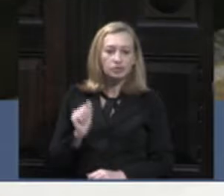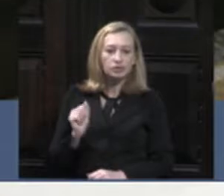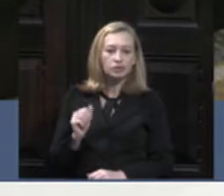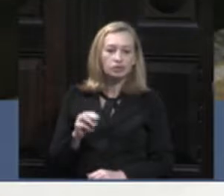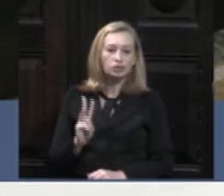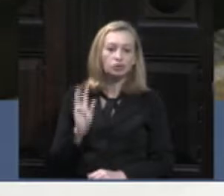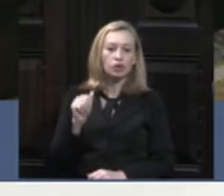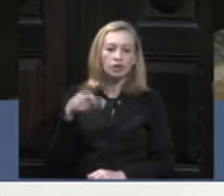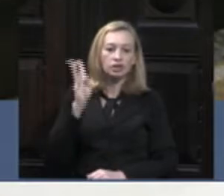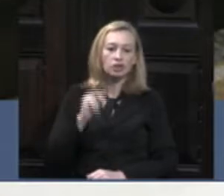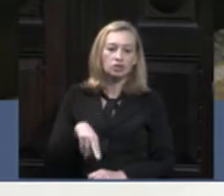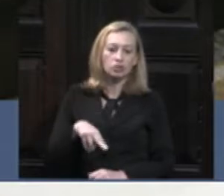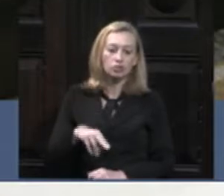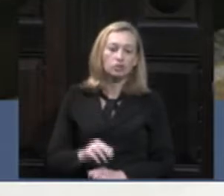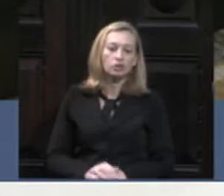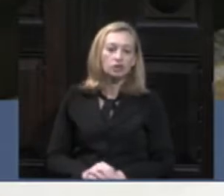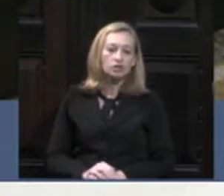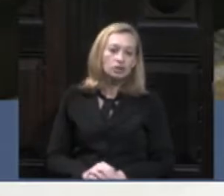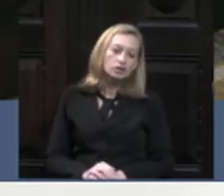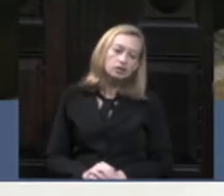Wanderson,